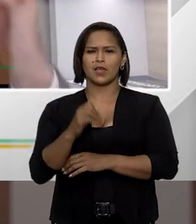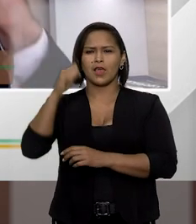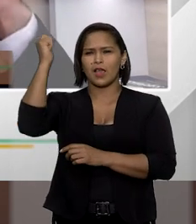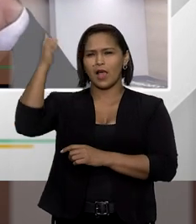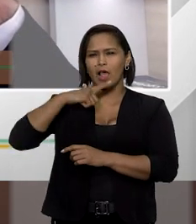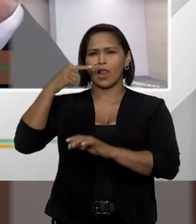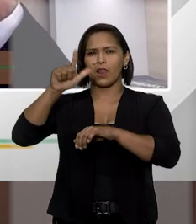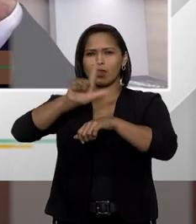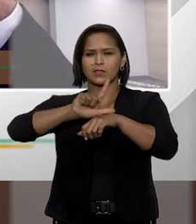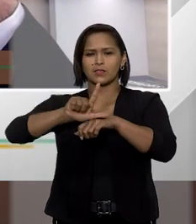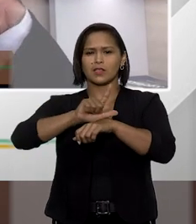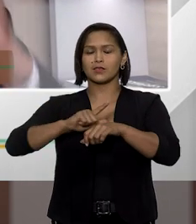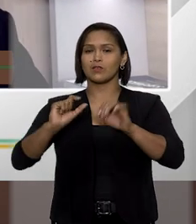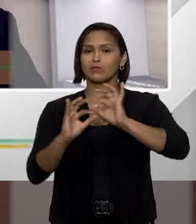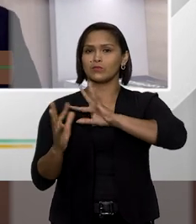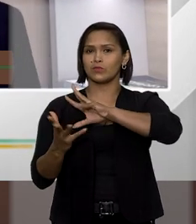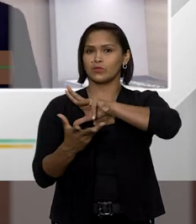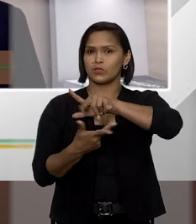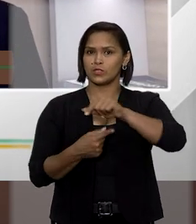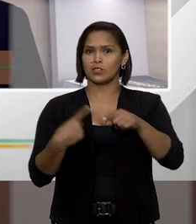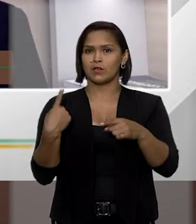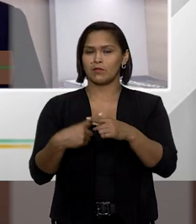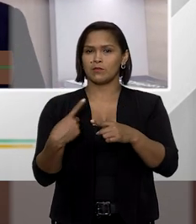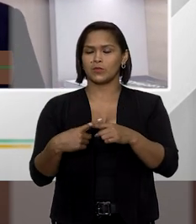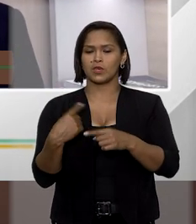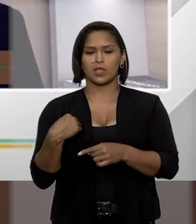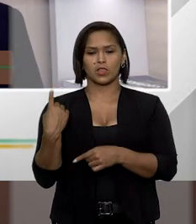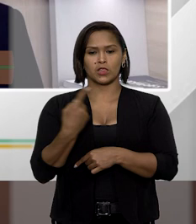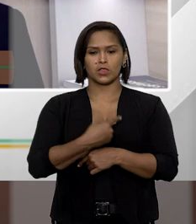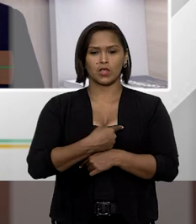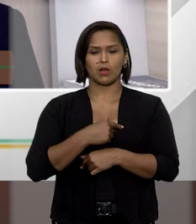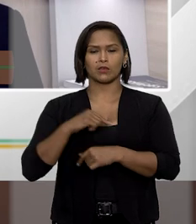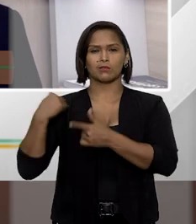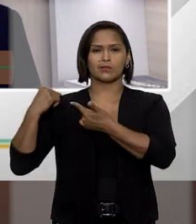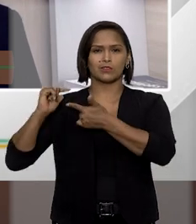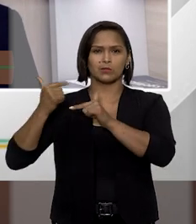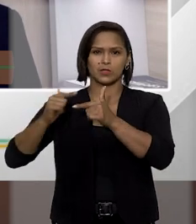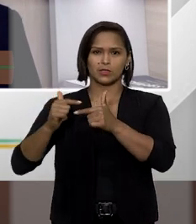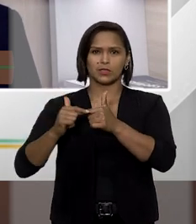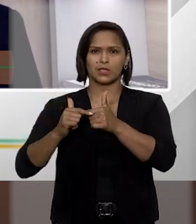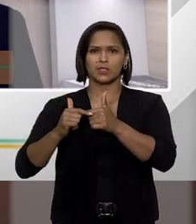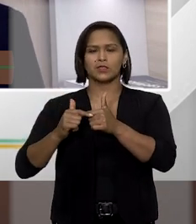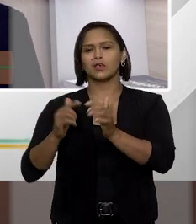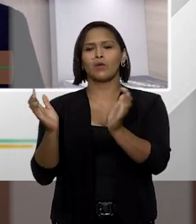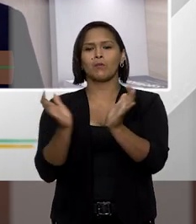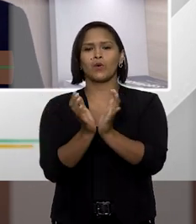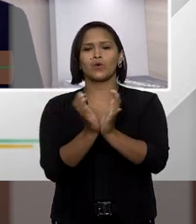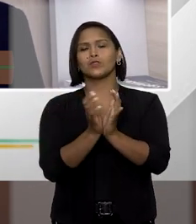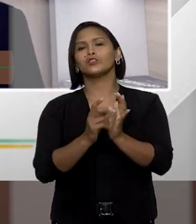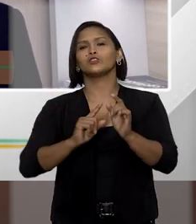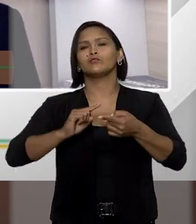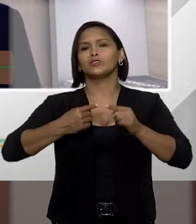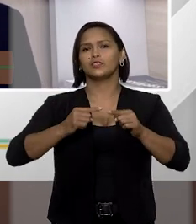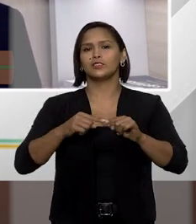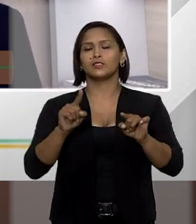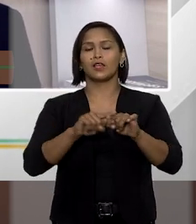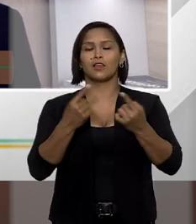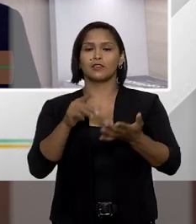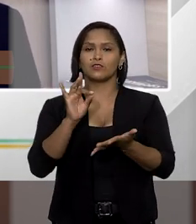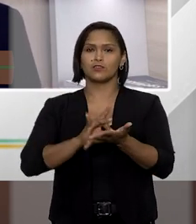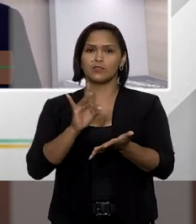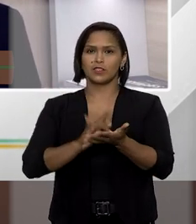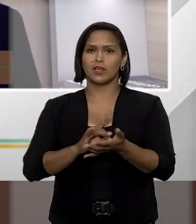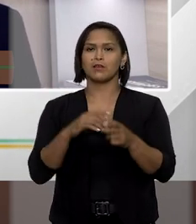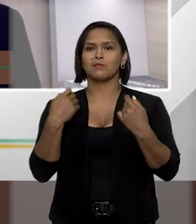luz da legislação mundial, porque nós somos de uma tradição punitivista, e eu acho que, de